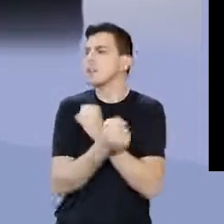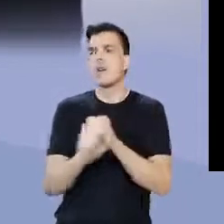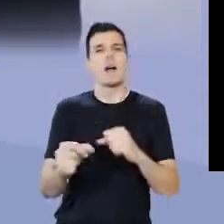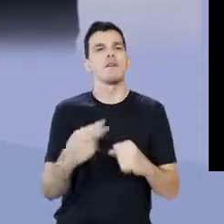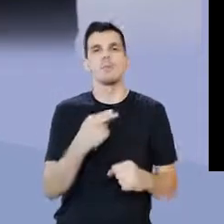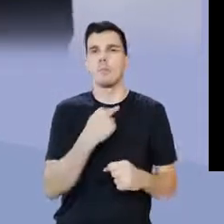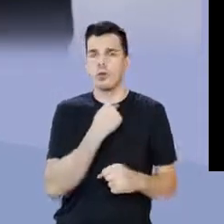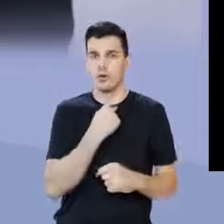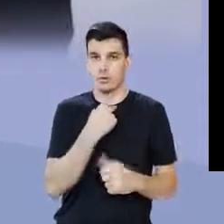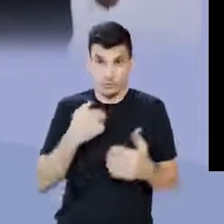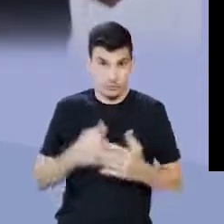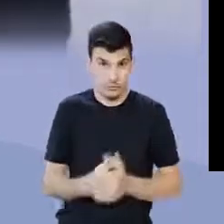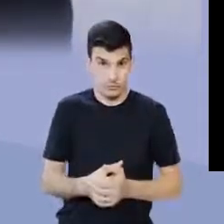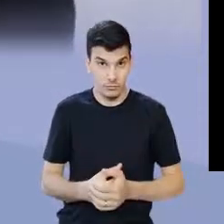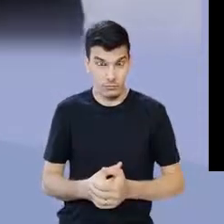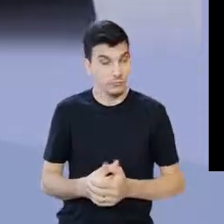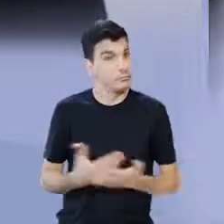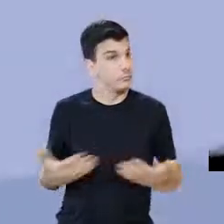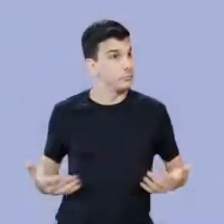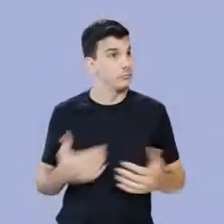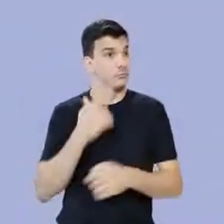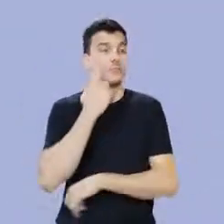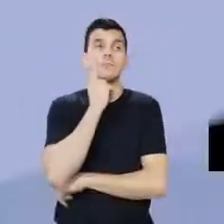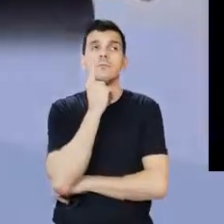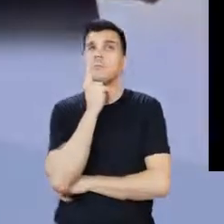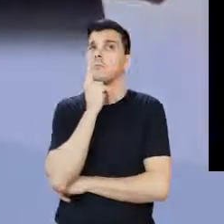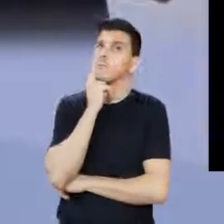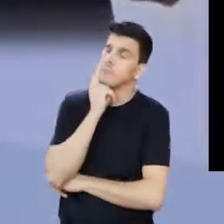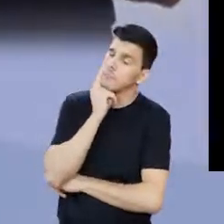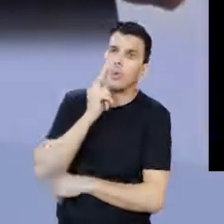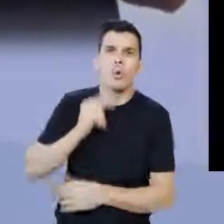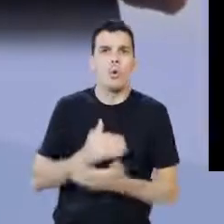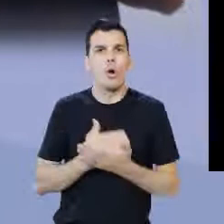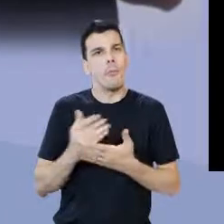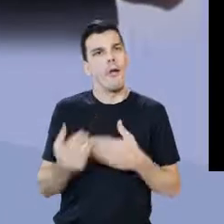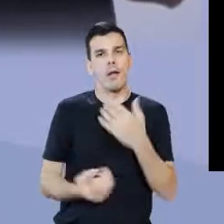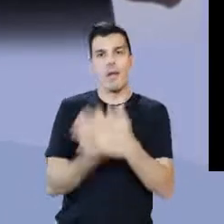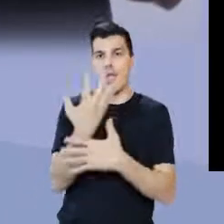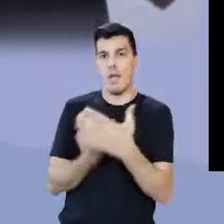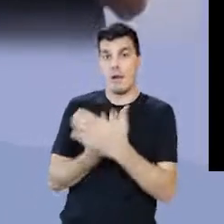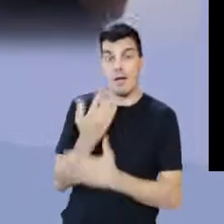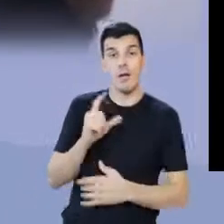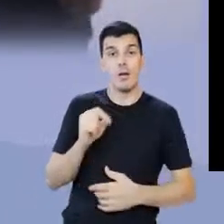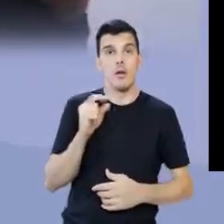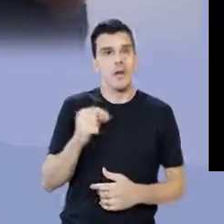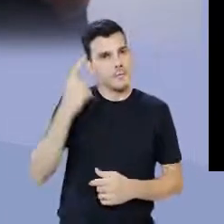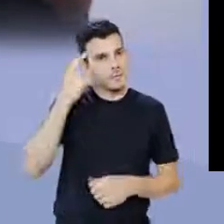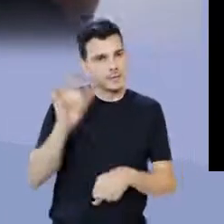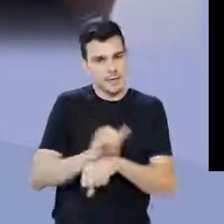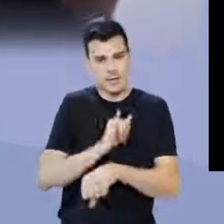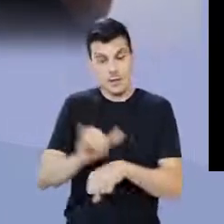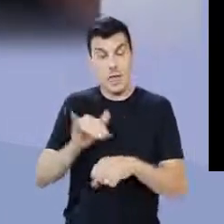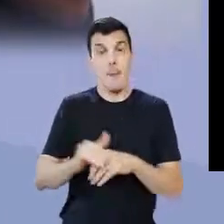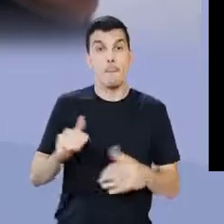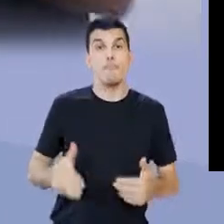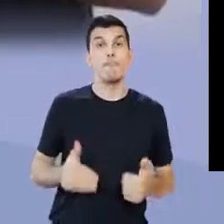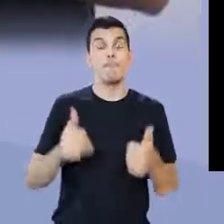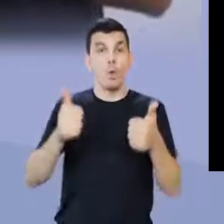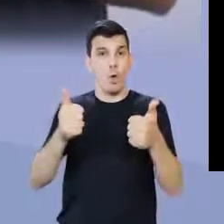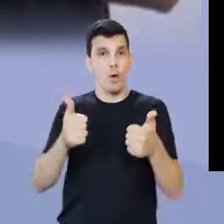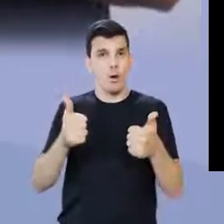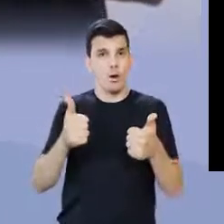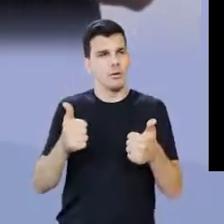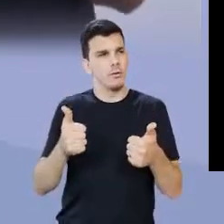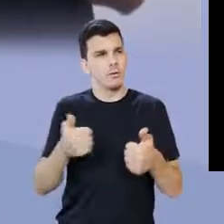será escravizado por dever ninguém. Um grande avanço. Aí, ele começou a criar algo para melhorar a questão